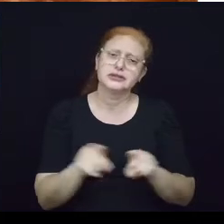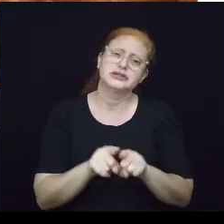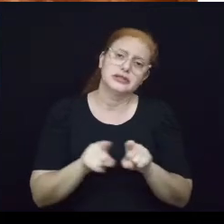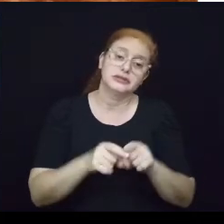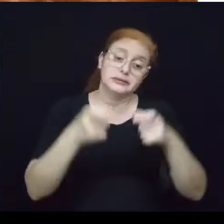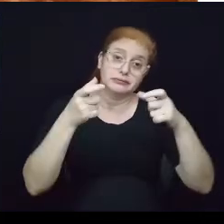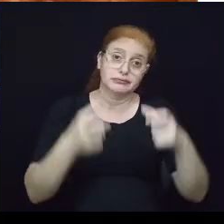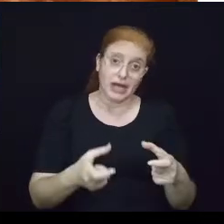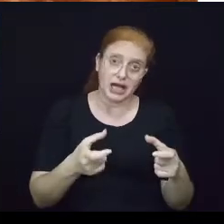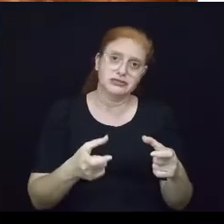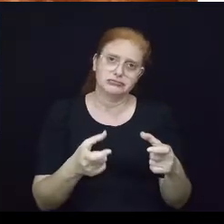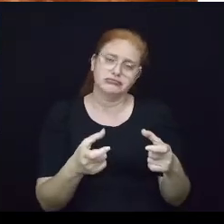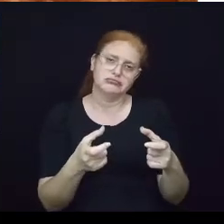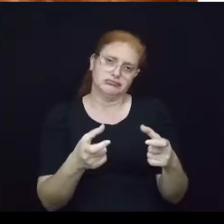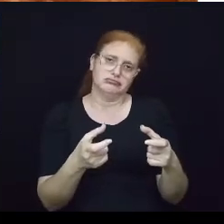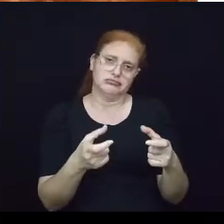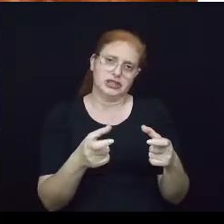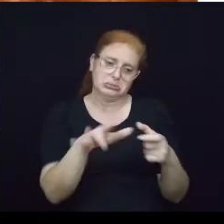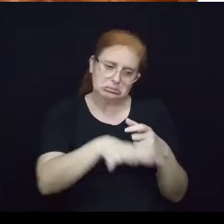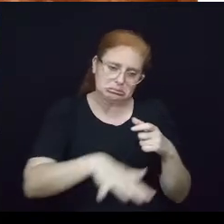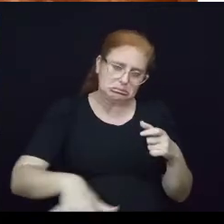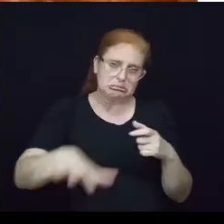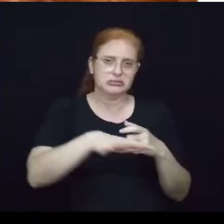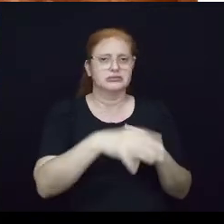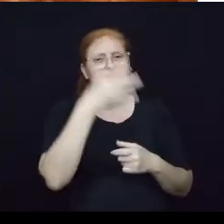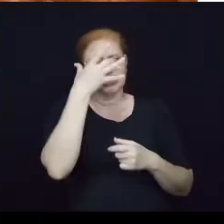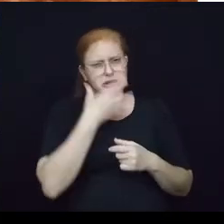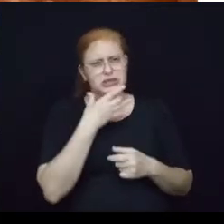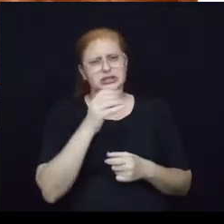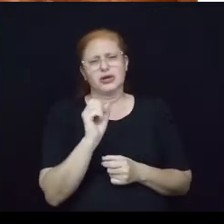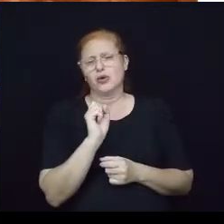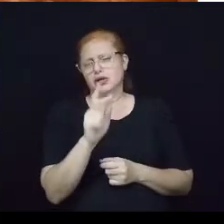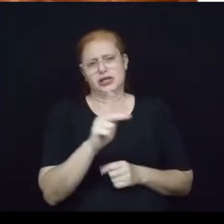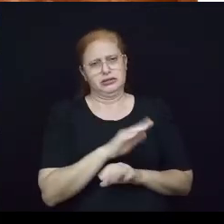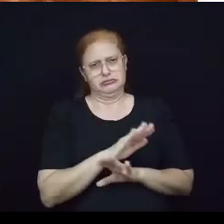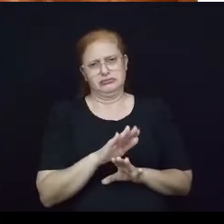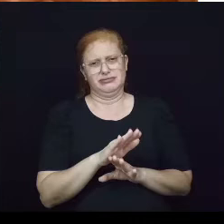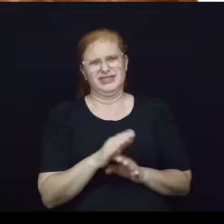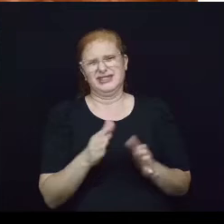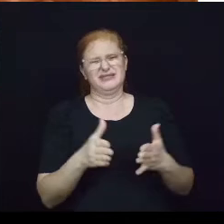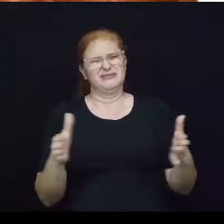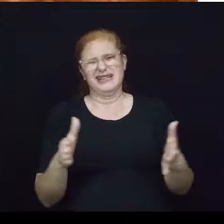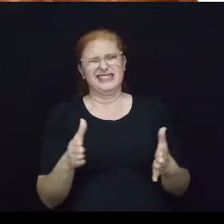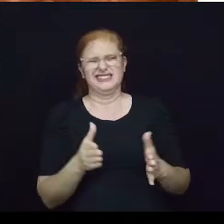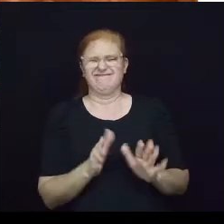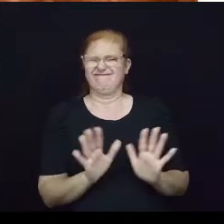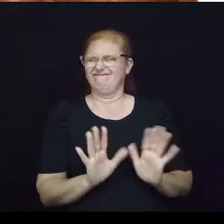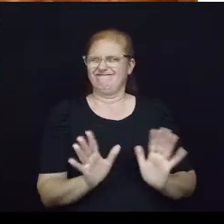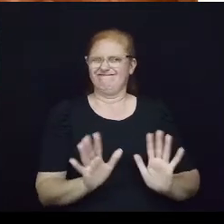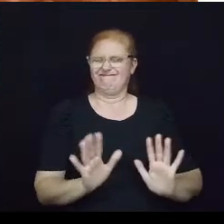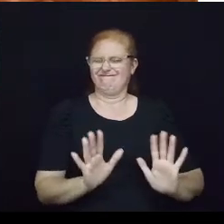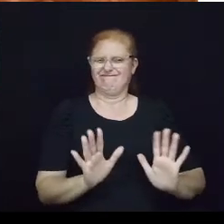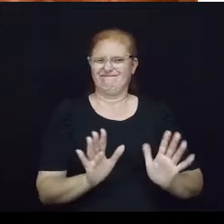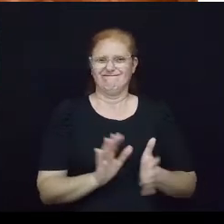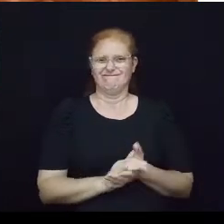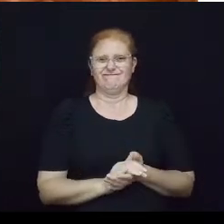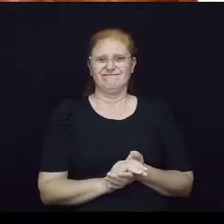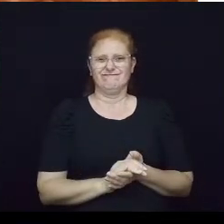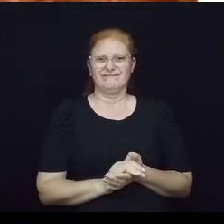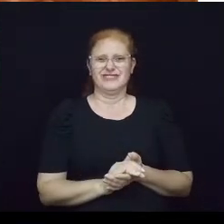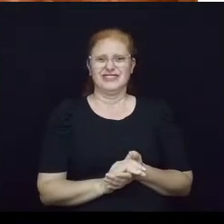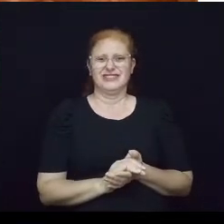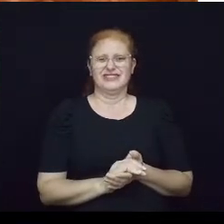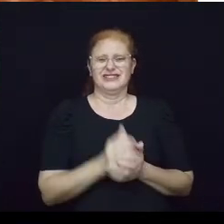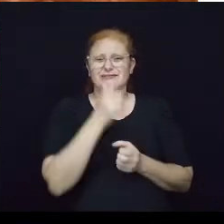pelo espaço que ele ocupava na minha bancada, eu achei também que estava ok. Assim, muito mais não ia começar a